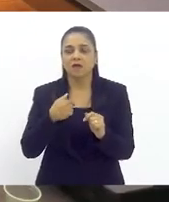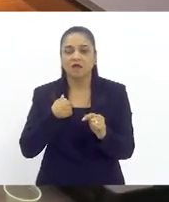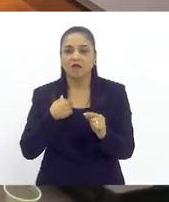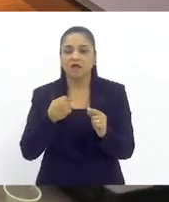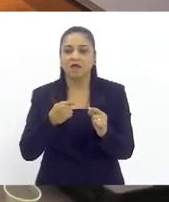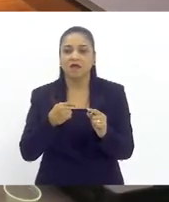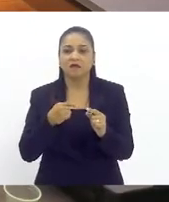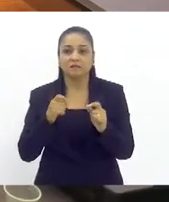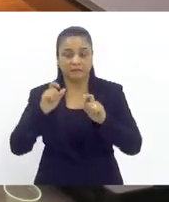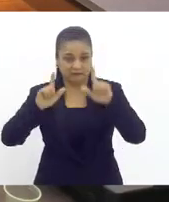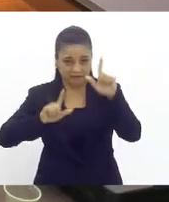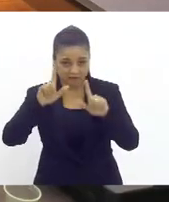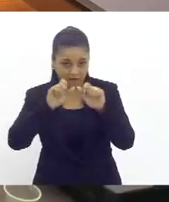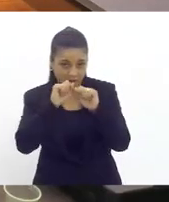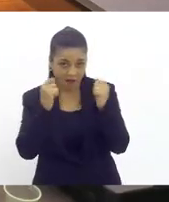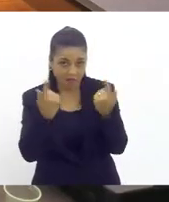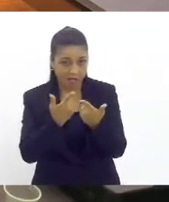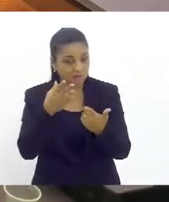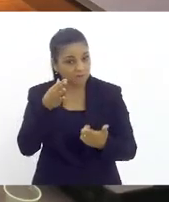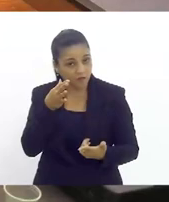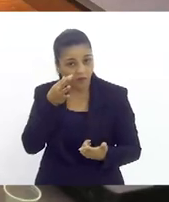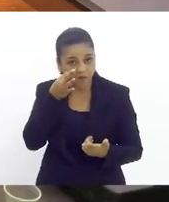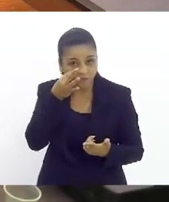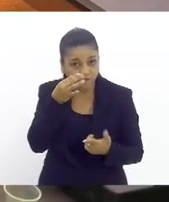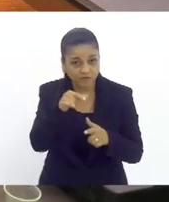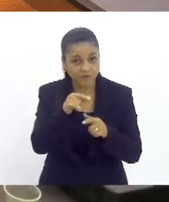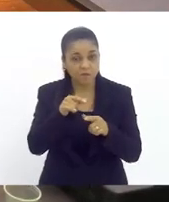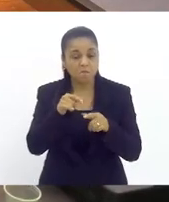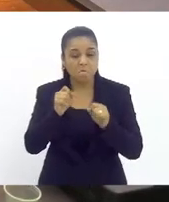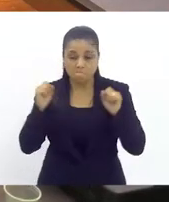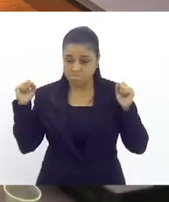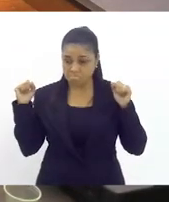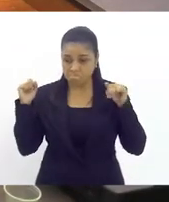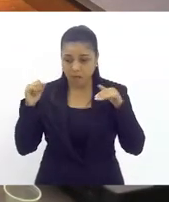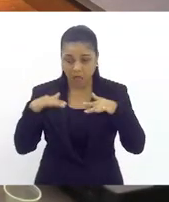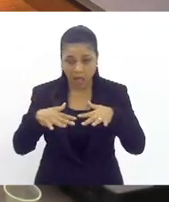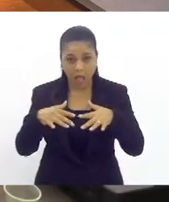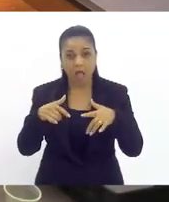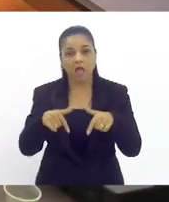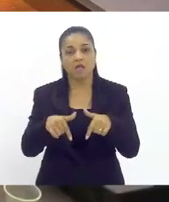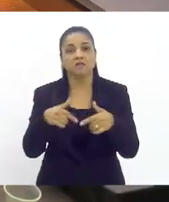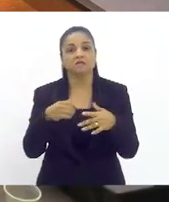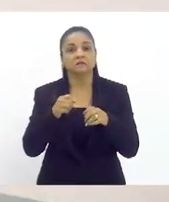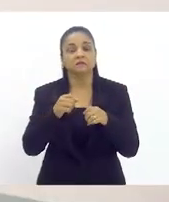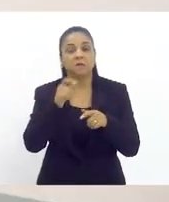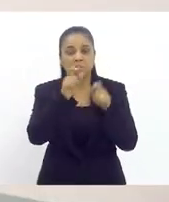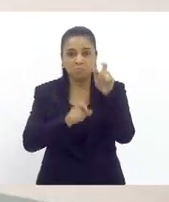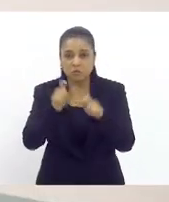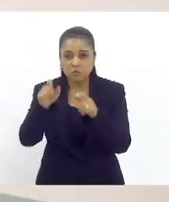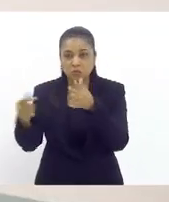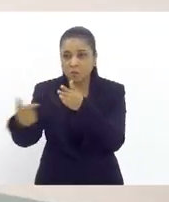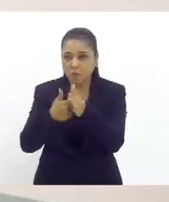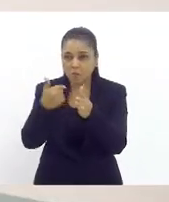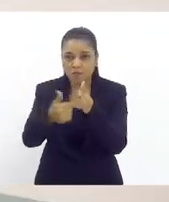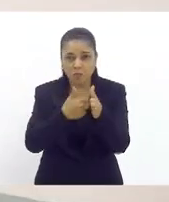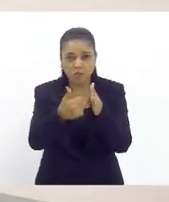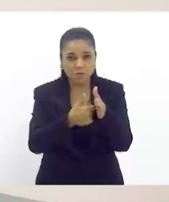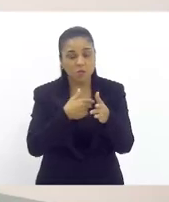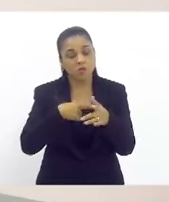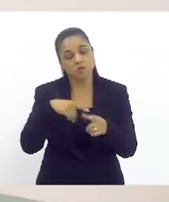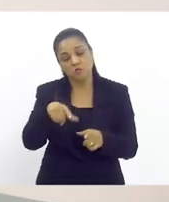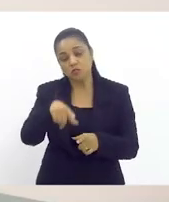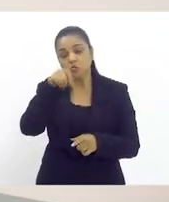na TV alerj ao vivo muita gente participando muitas perguntas aí a gente elegeu uma aqui